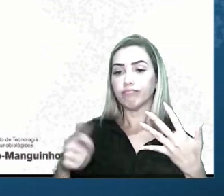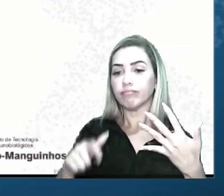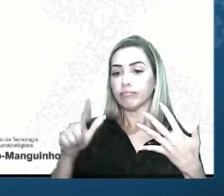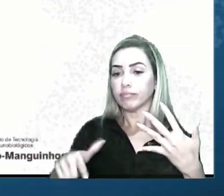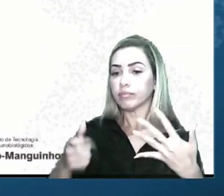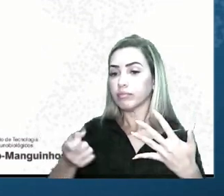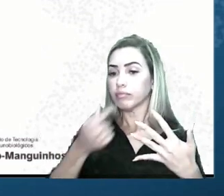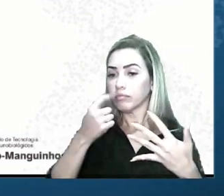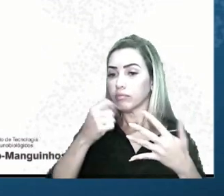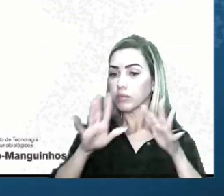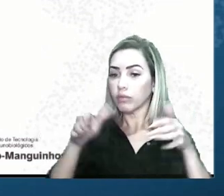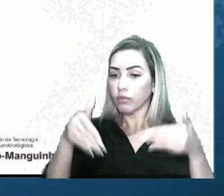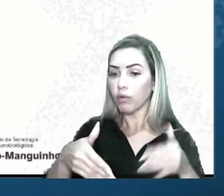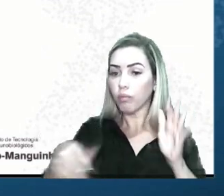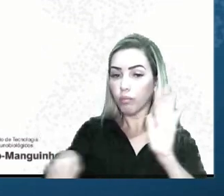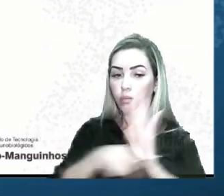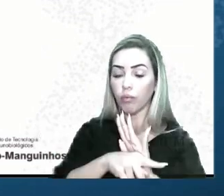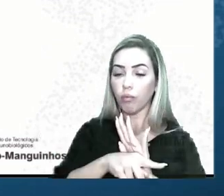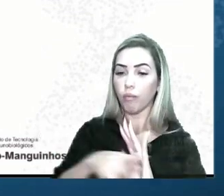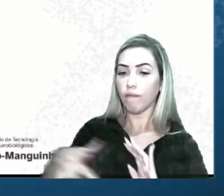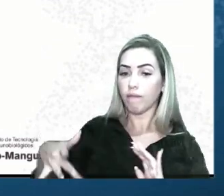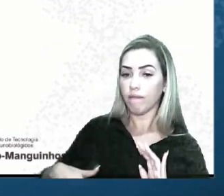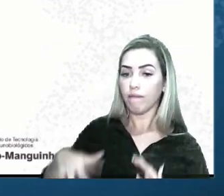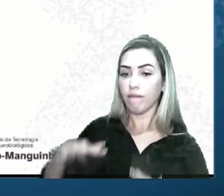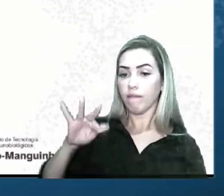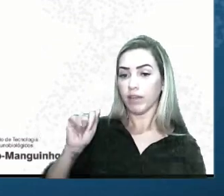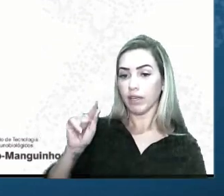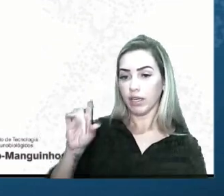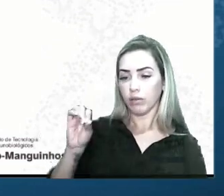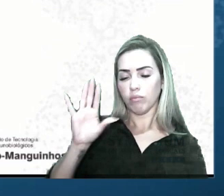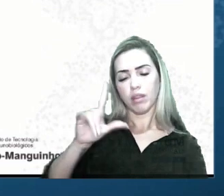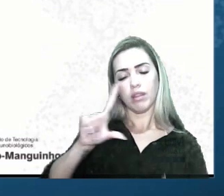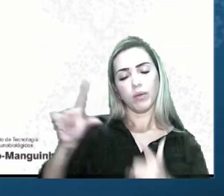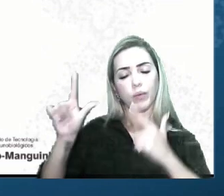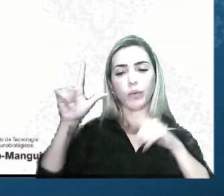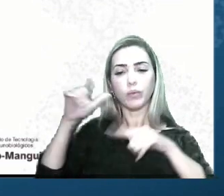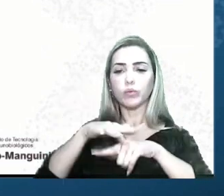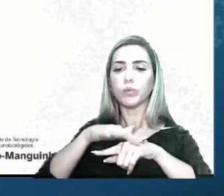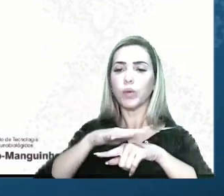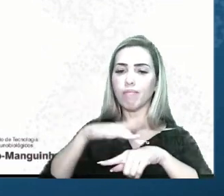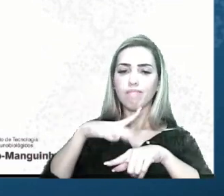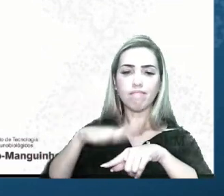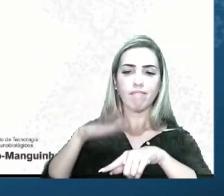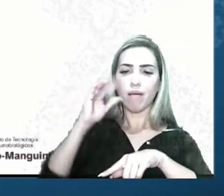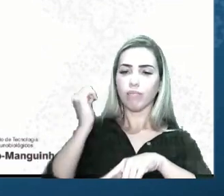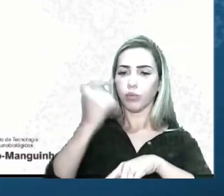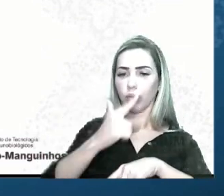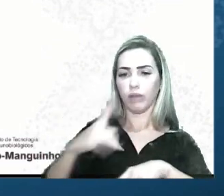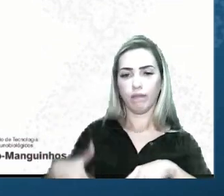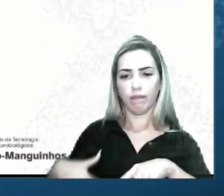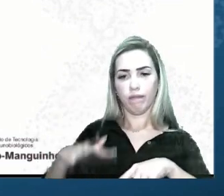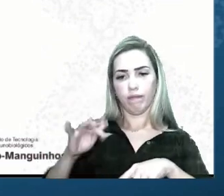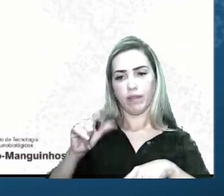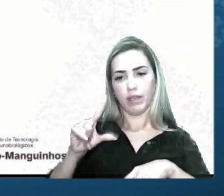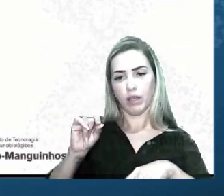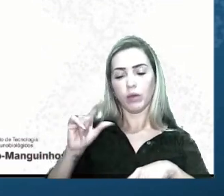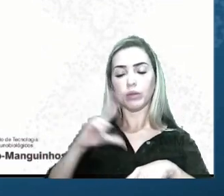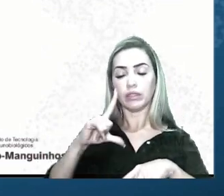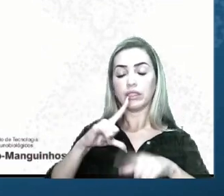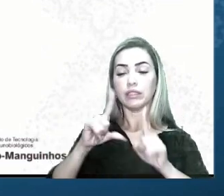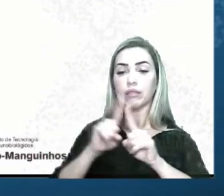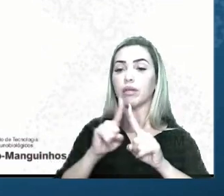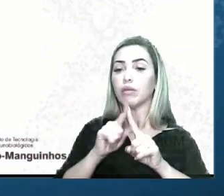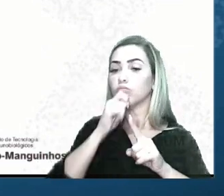são relativos ao fígado, mas existem muitas outras doenças que vão muito além do fígado. Nós ainda temos um